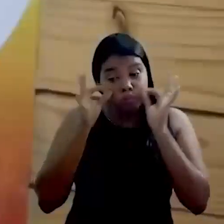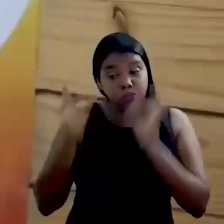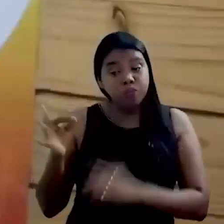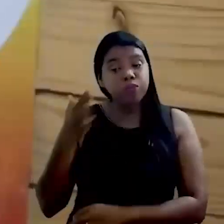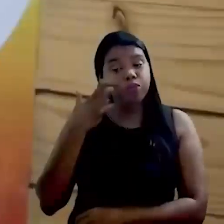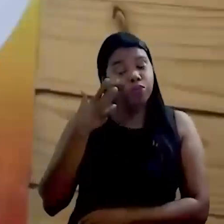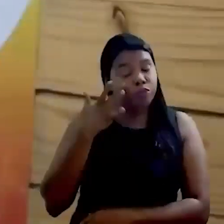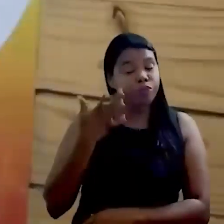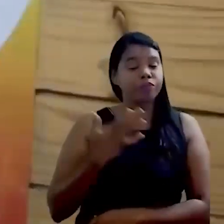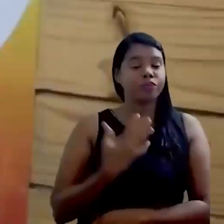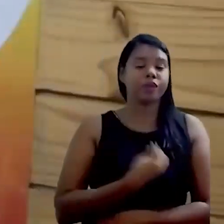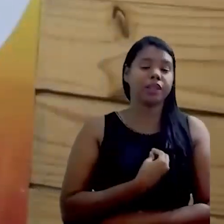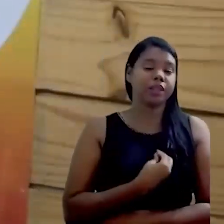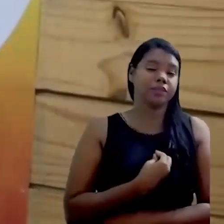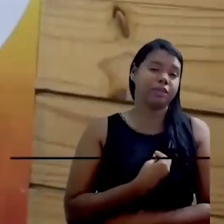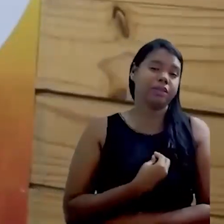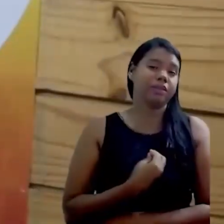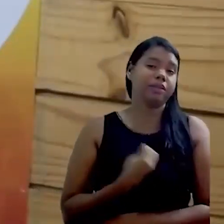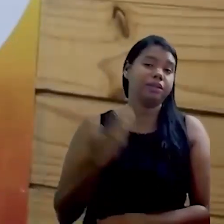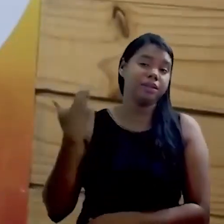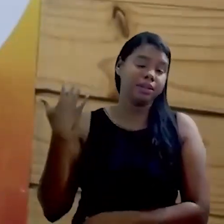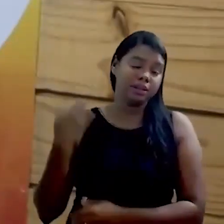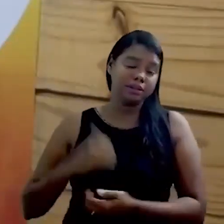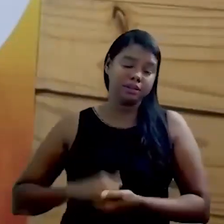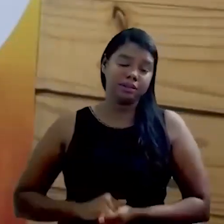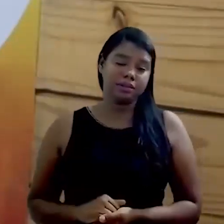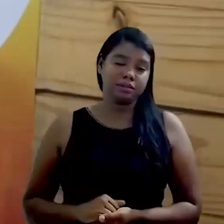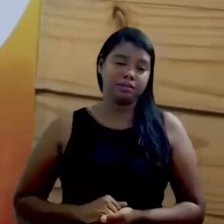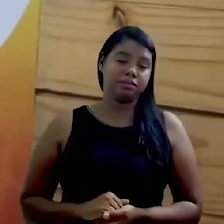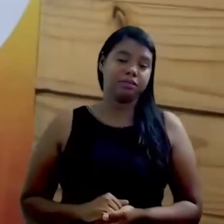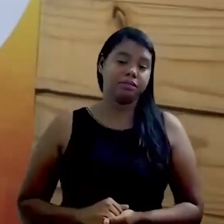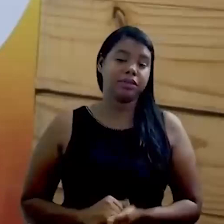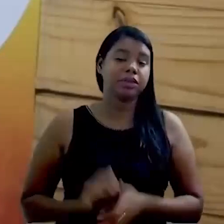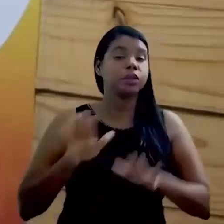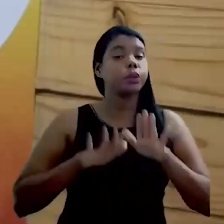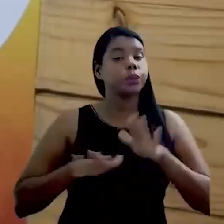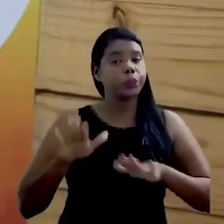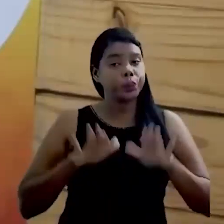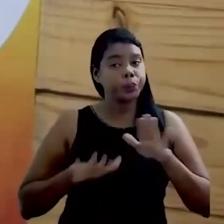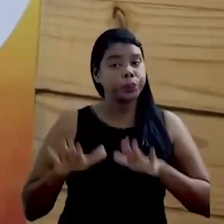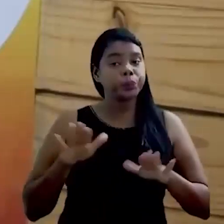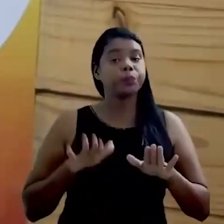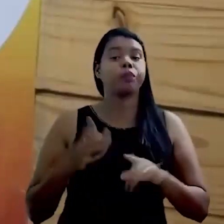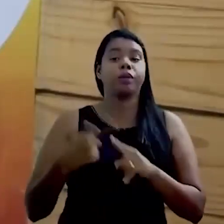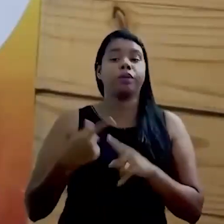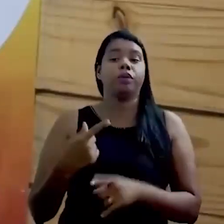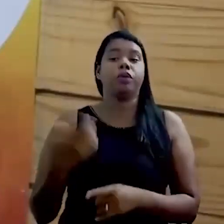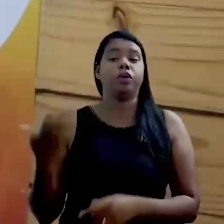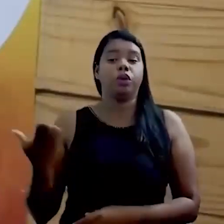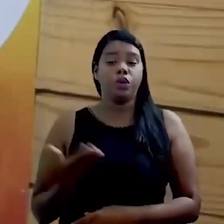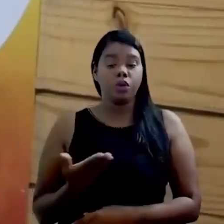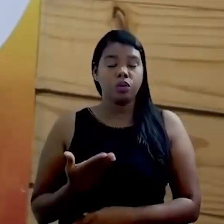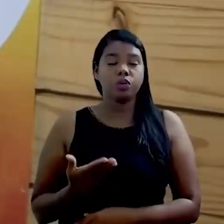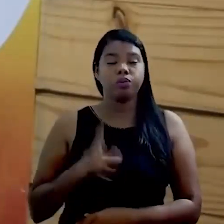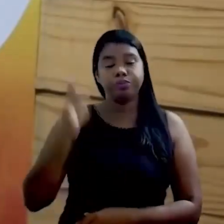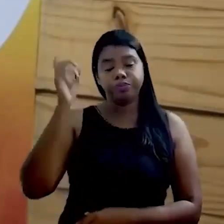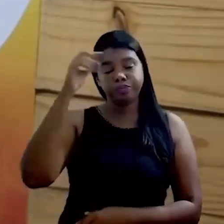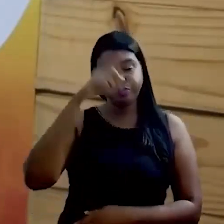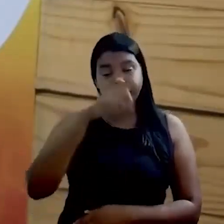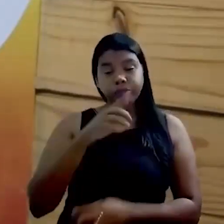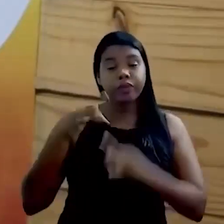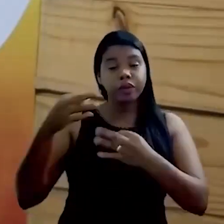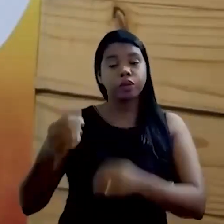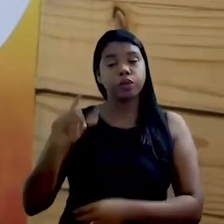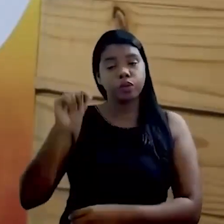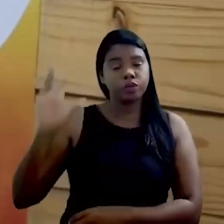à rotina que a gente tinha. A gente quer voltar à vida que a gente tinha. Sim. Só que a gente tem que ter esse cuidado porque a gente tá vivendo um momento de maior restrição, porque